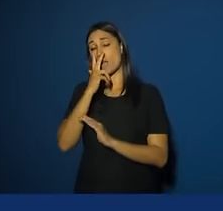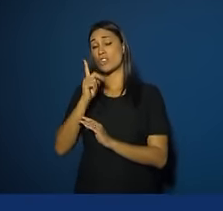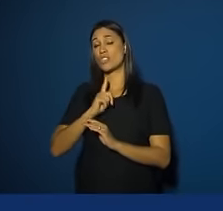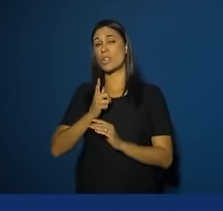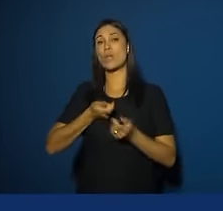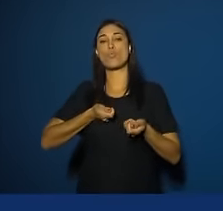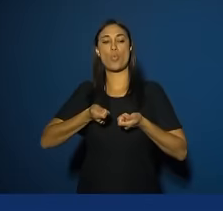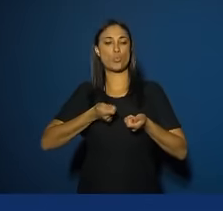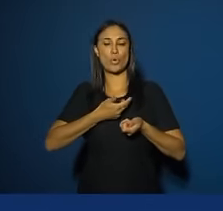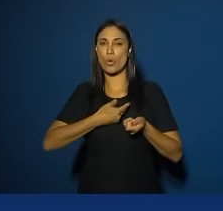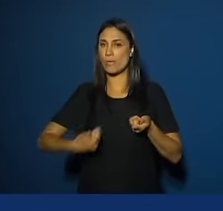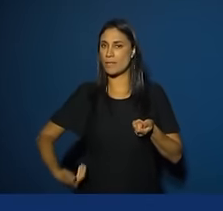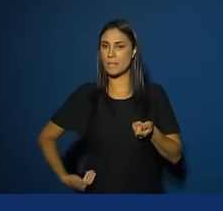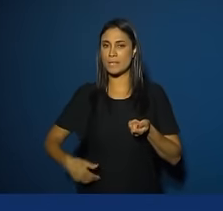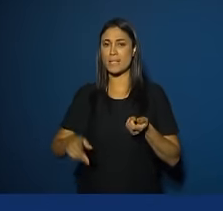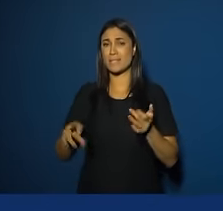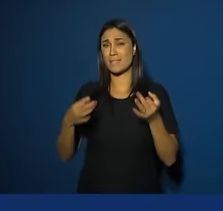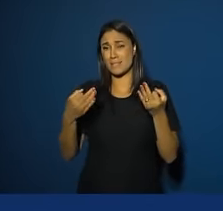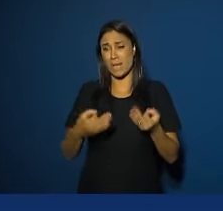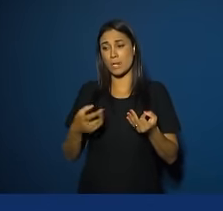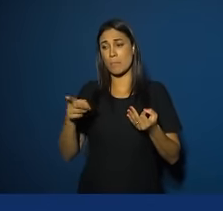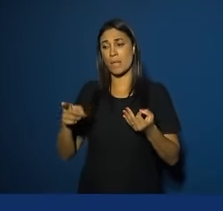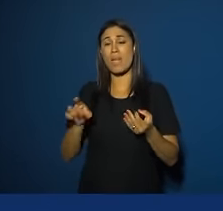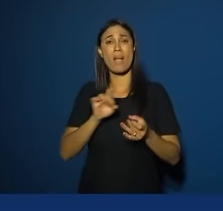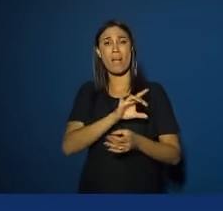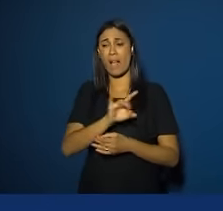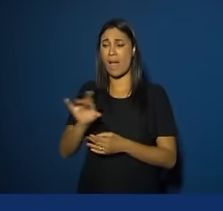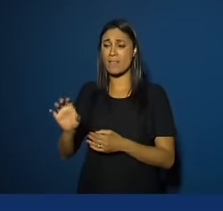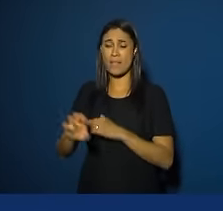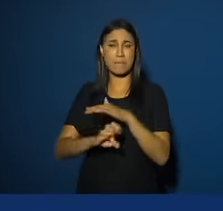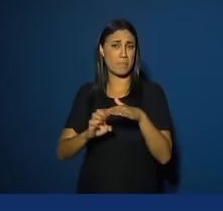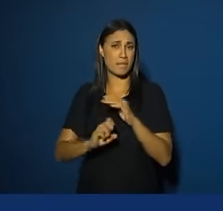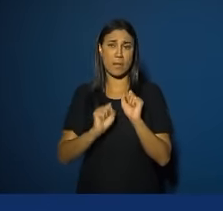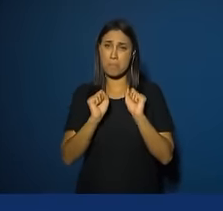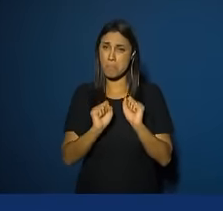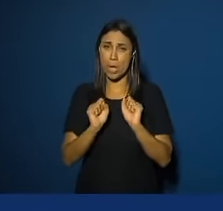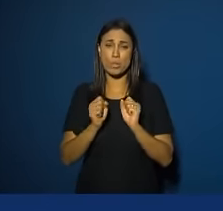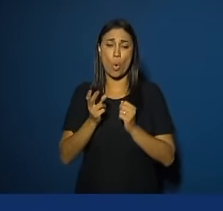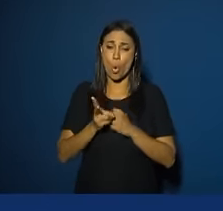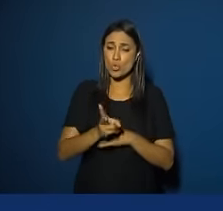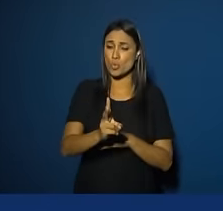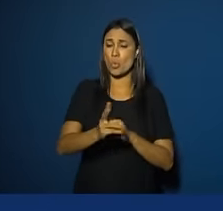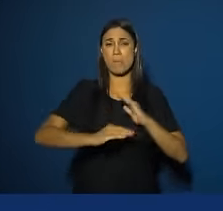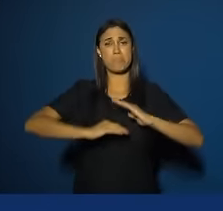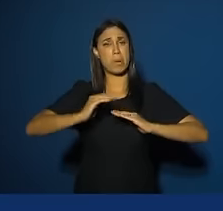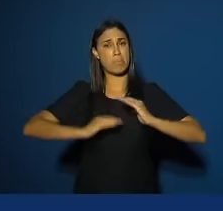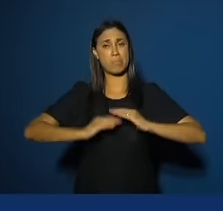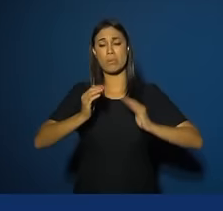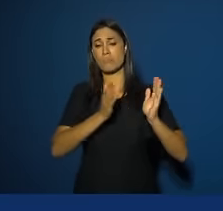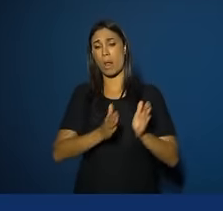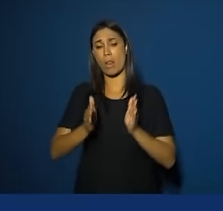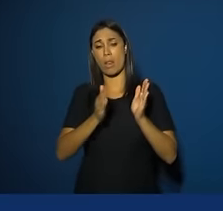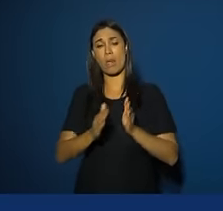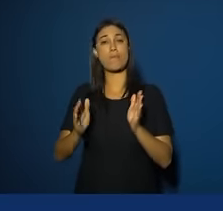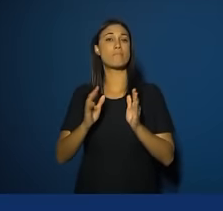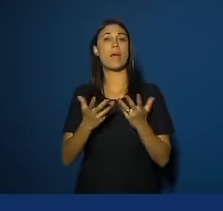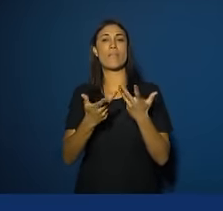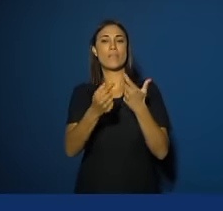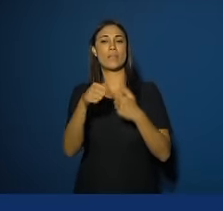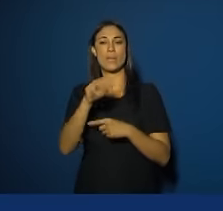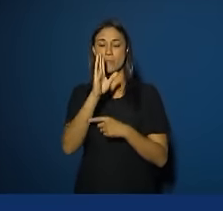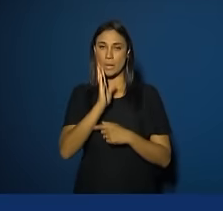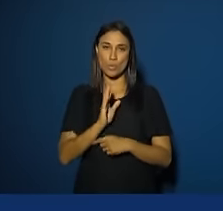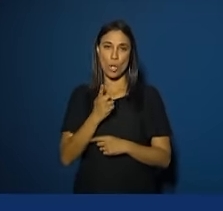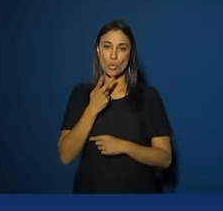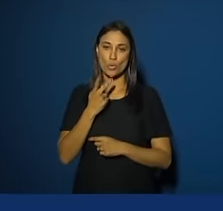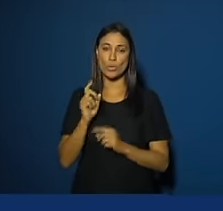governança para essas empresas seguirem o caminho de ser empresas bem geridas e continuar produzindo riqueza pro Brasil eu não eu não